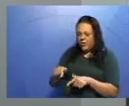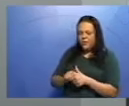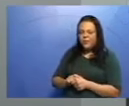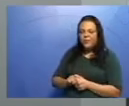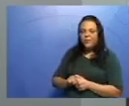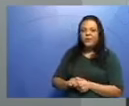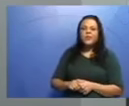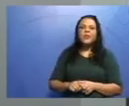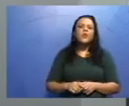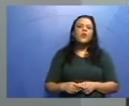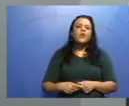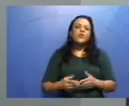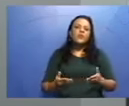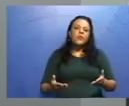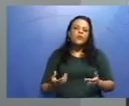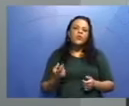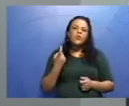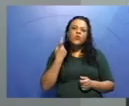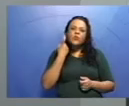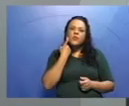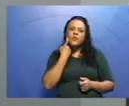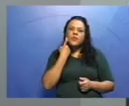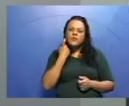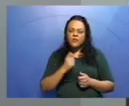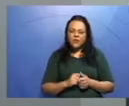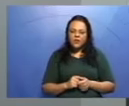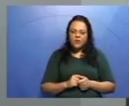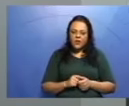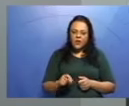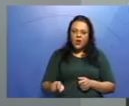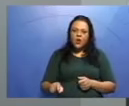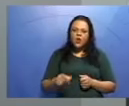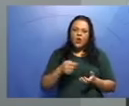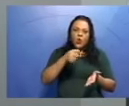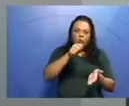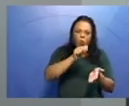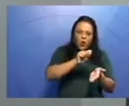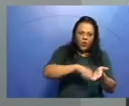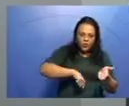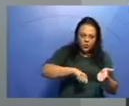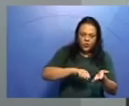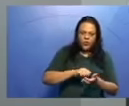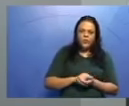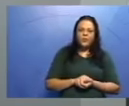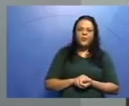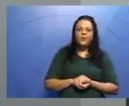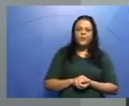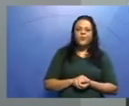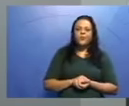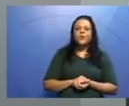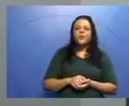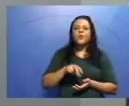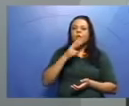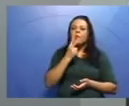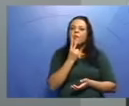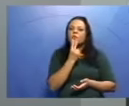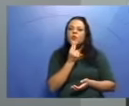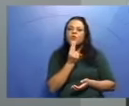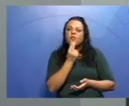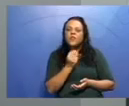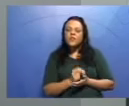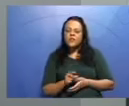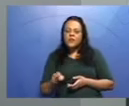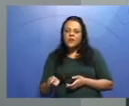numa sexta-feira, Machado de Assis era um autor realista. Numa sexta-feira, Machado de Assis era um autor